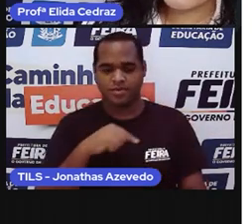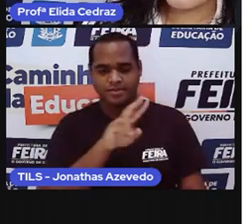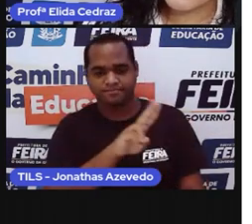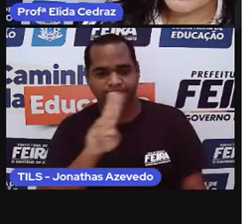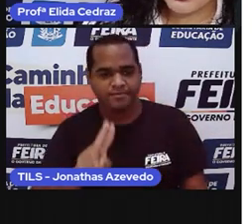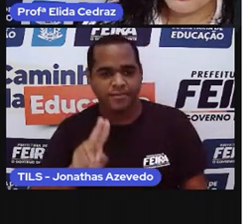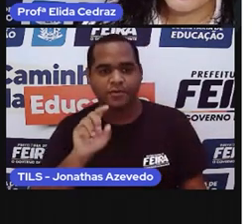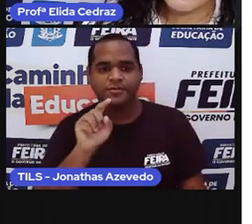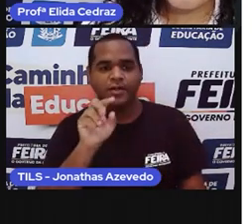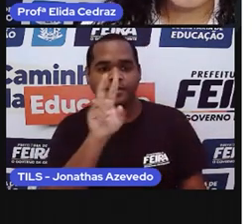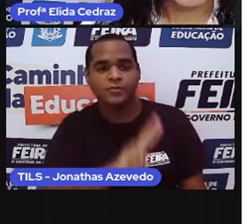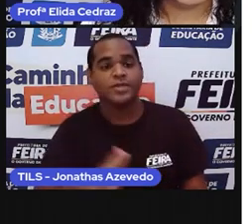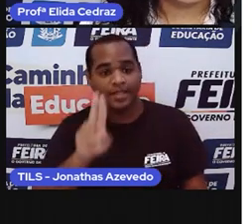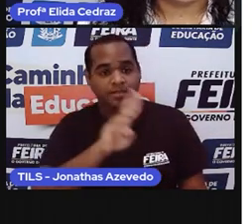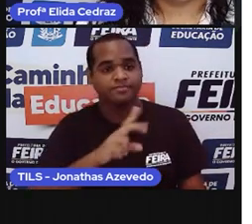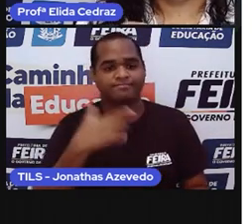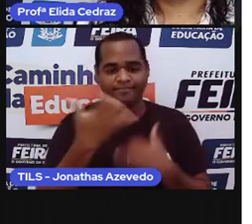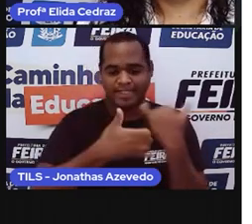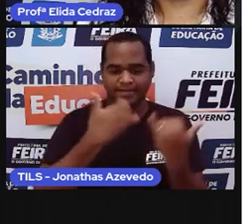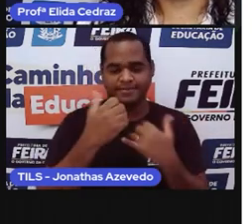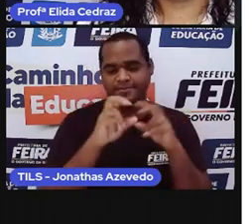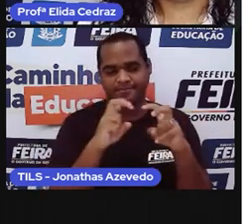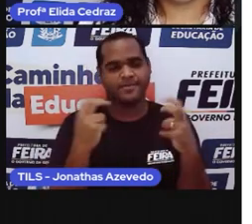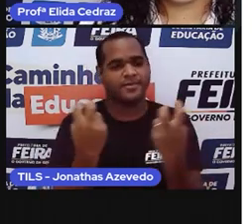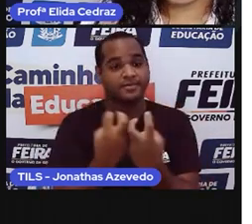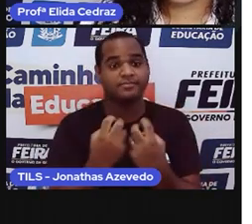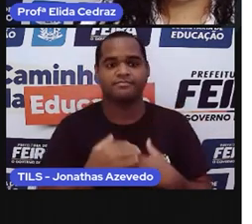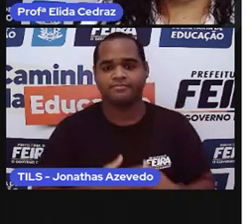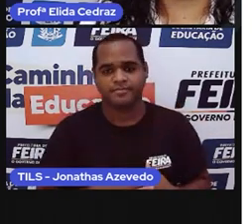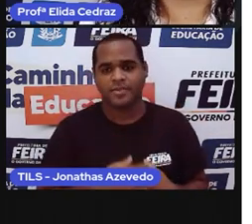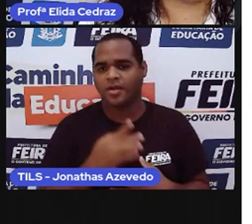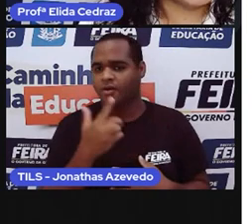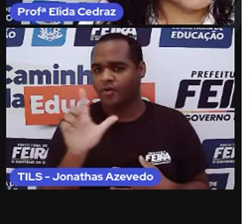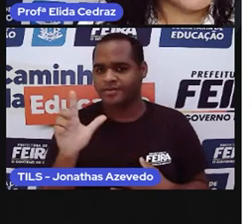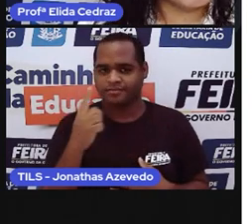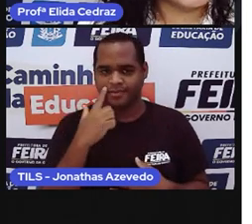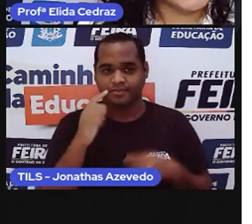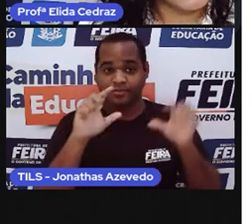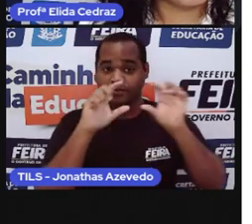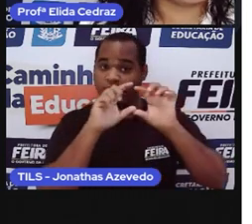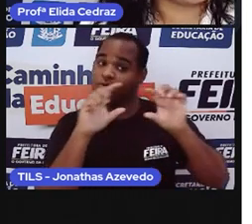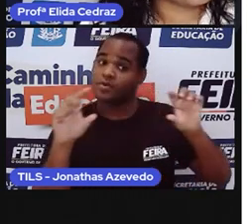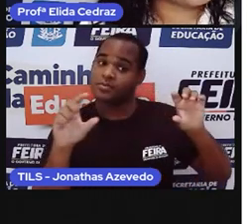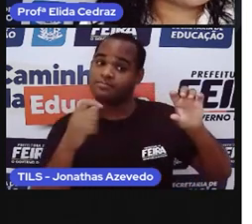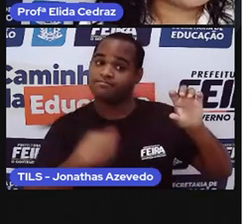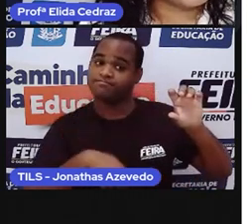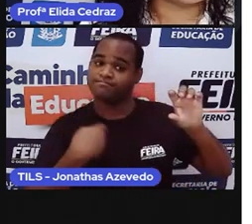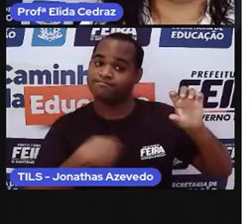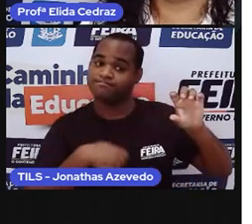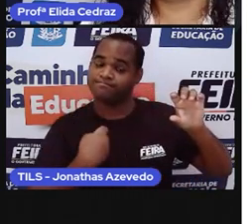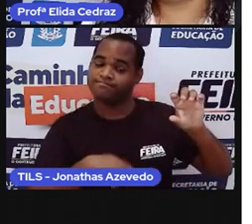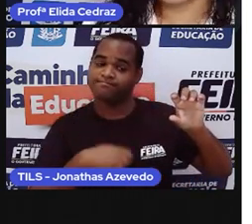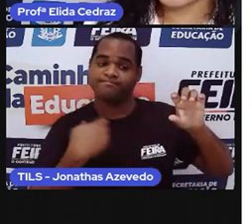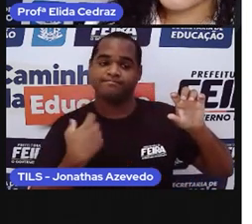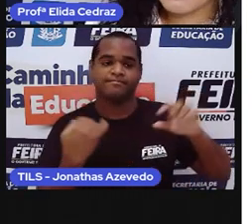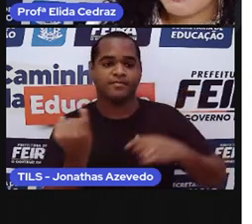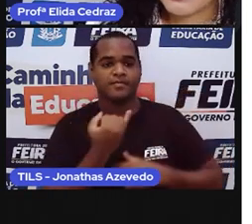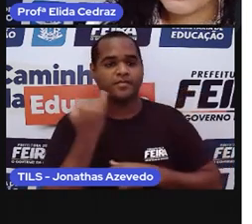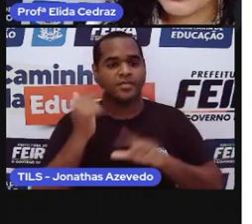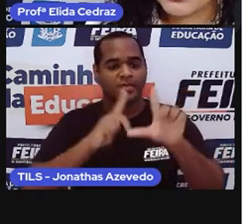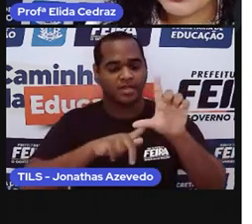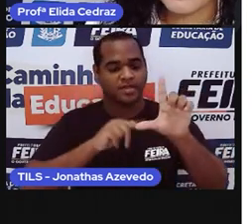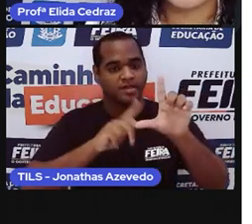em brincadeiras de roda. Outra coisa, não esqueça de preencher o cabeçalho corretamente.